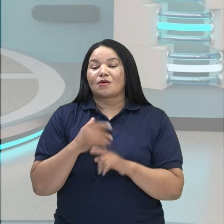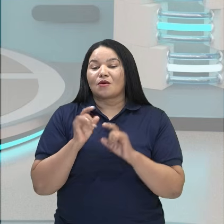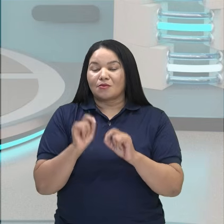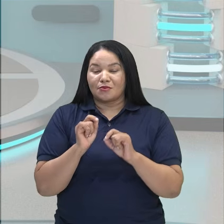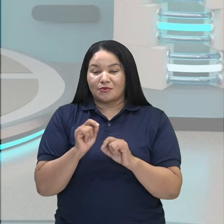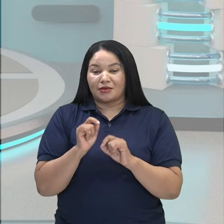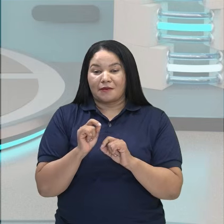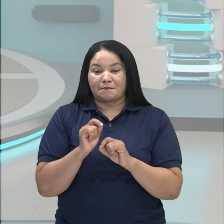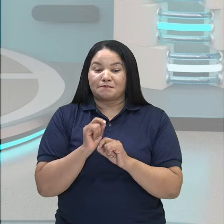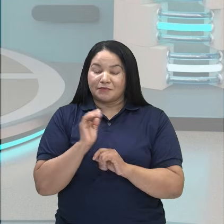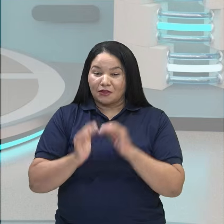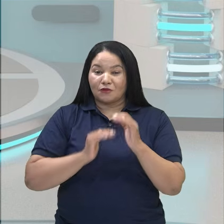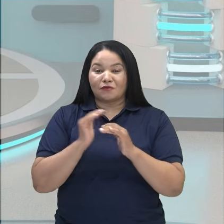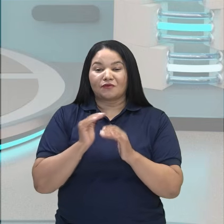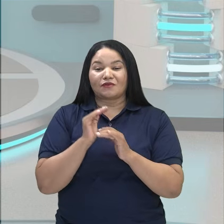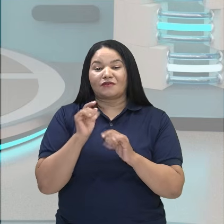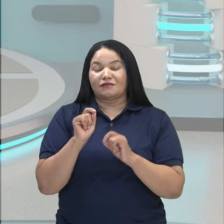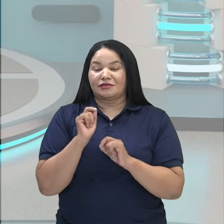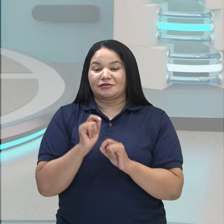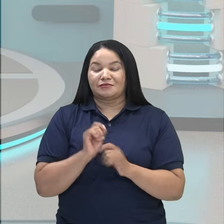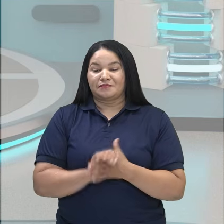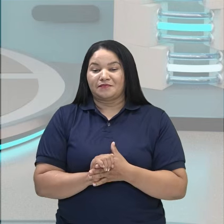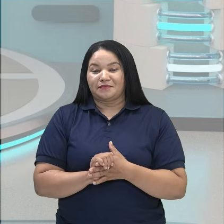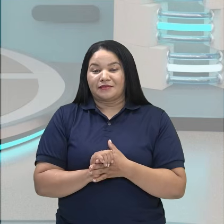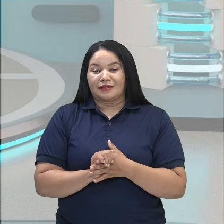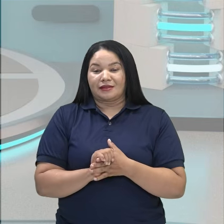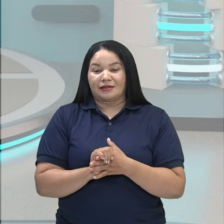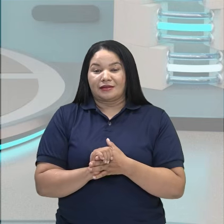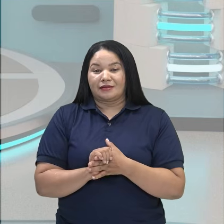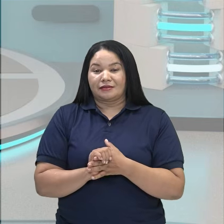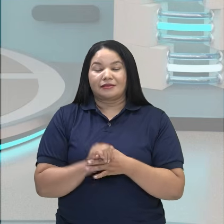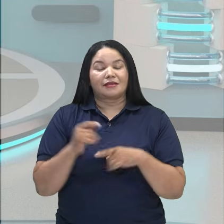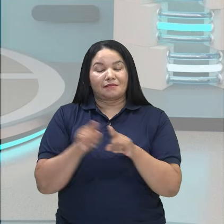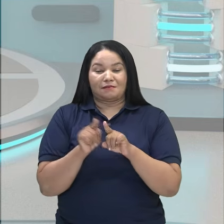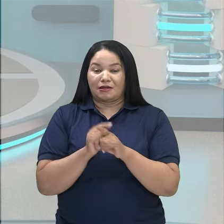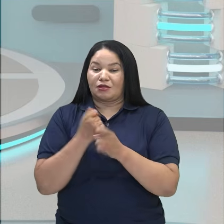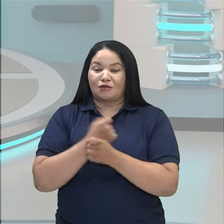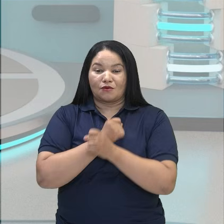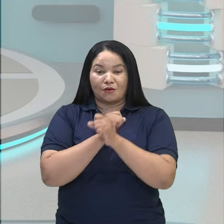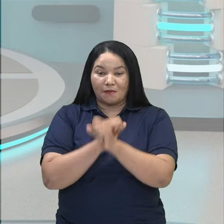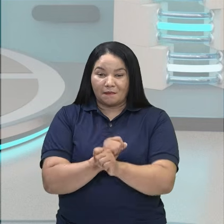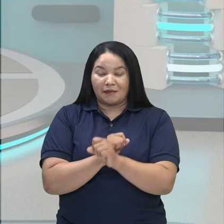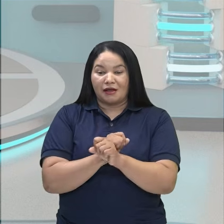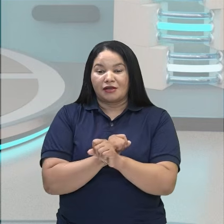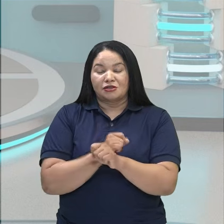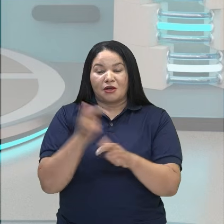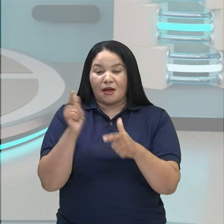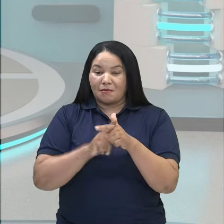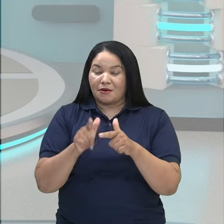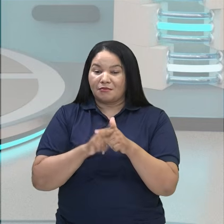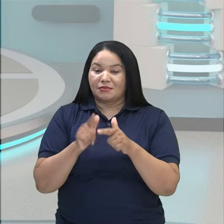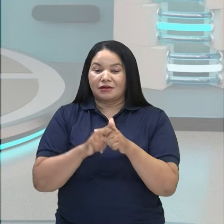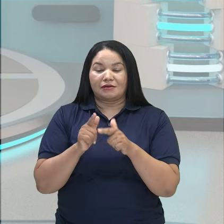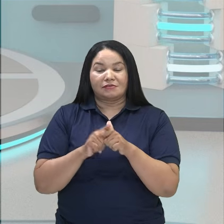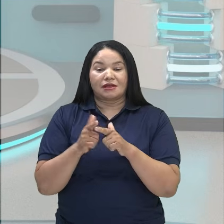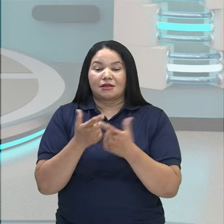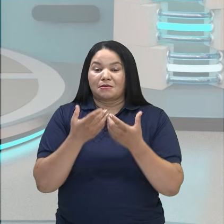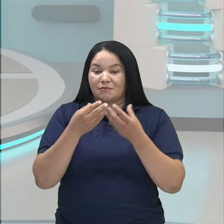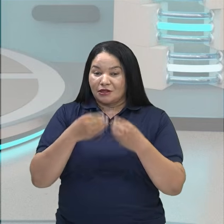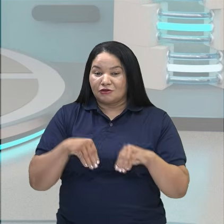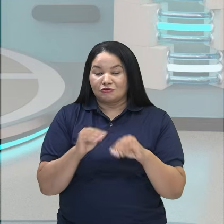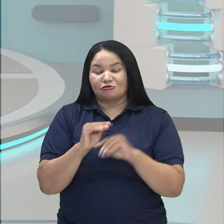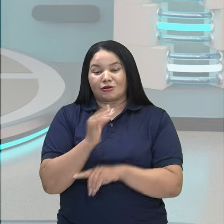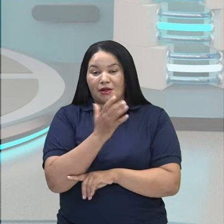né, do avanço, na verdade do combate, né, a situações que estão prejudicando o